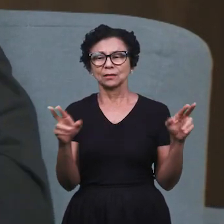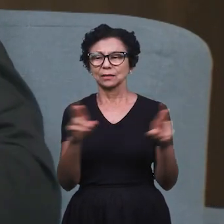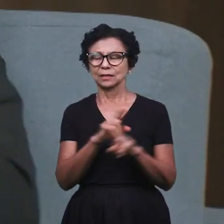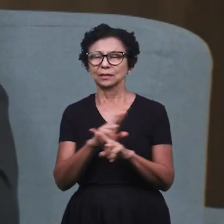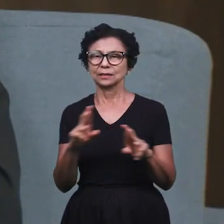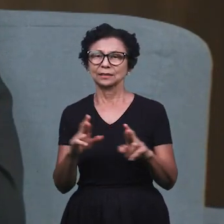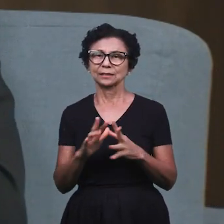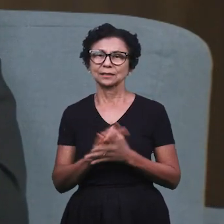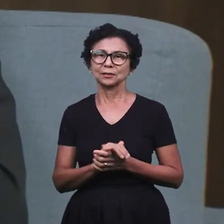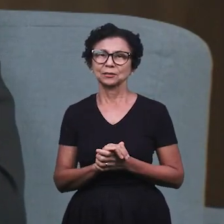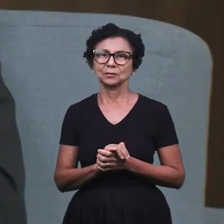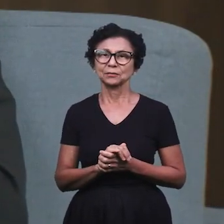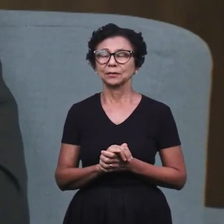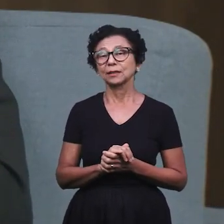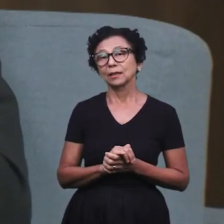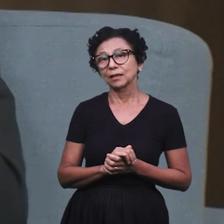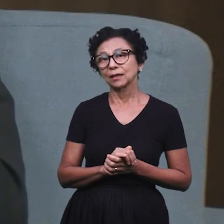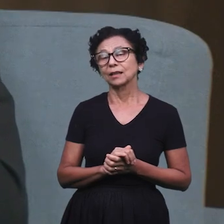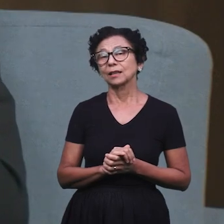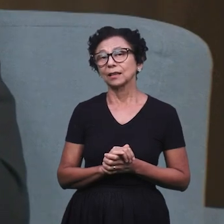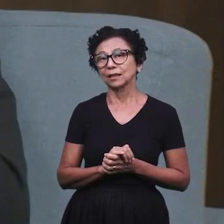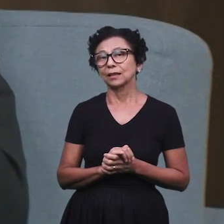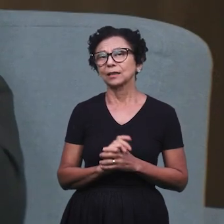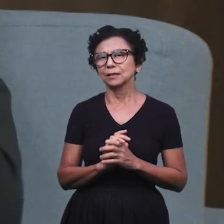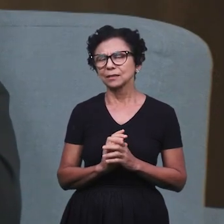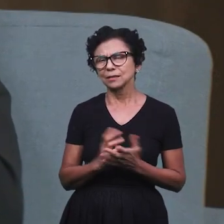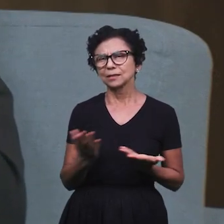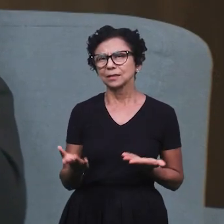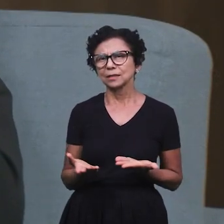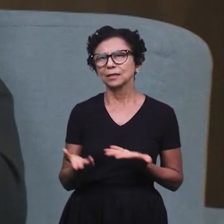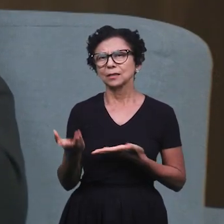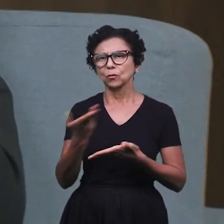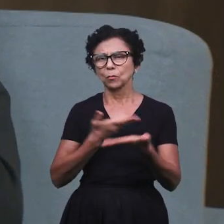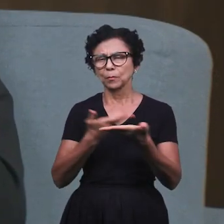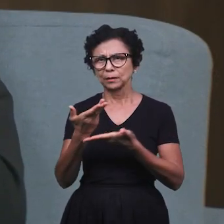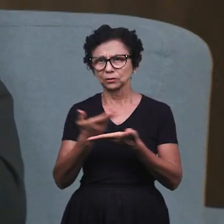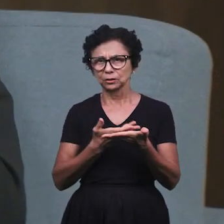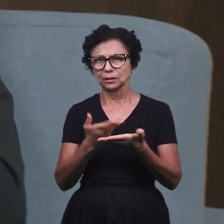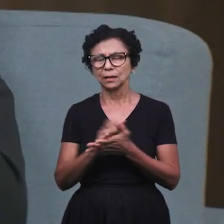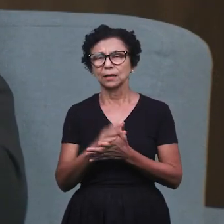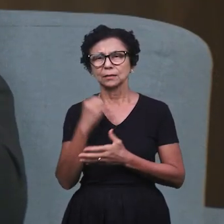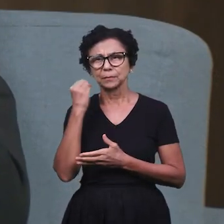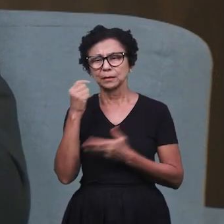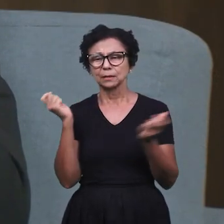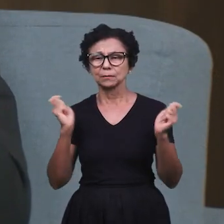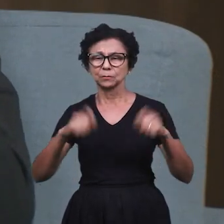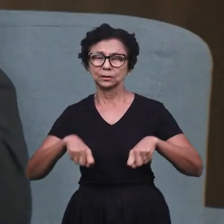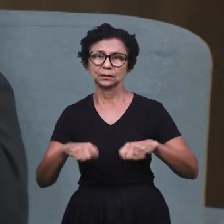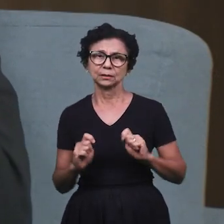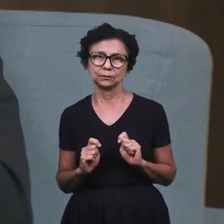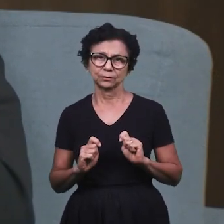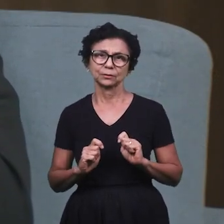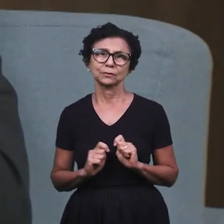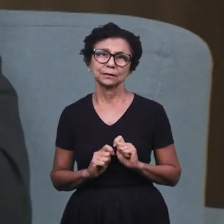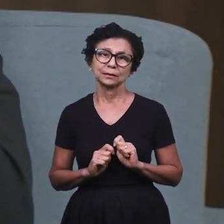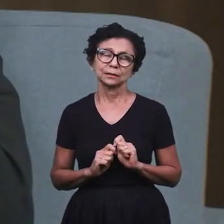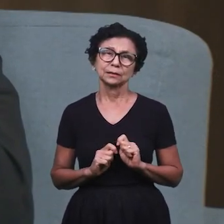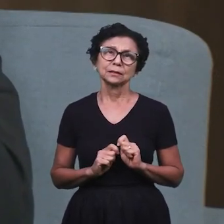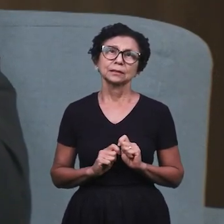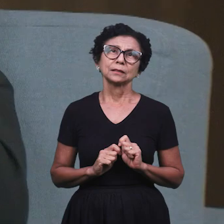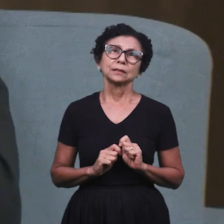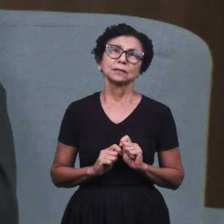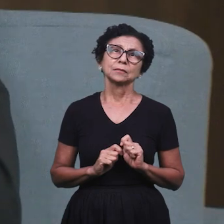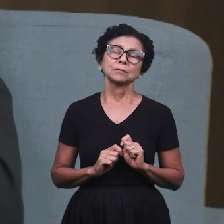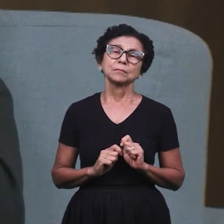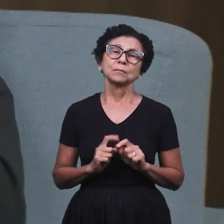gente poder unir, para mostrar que é possível que as pessoas estejam próximas. Só que tem algo que